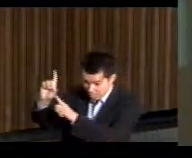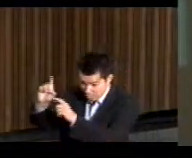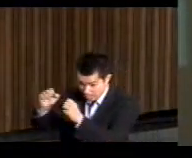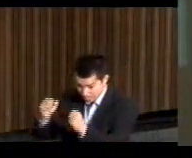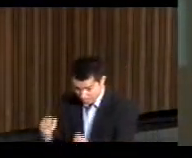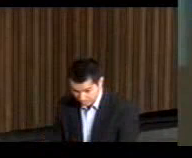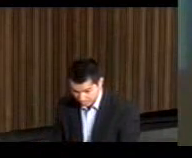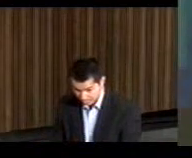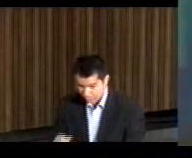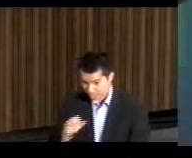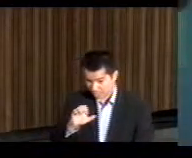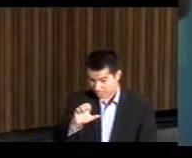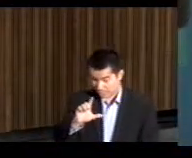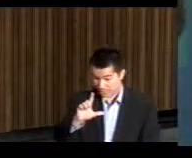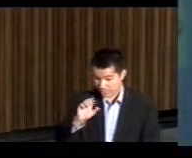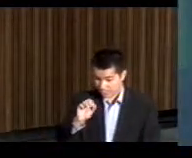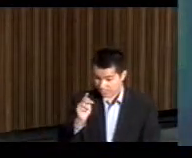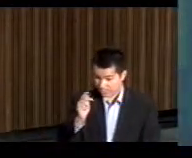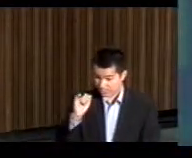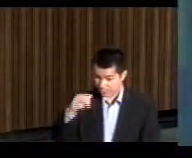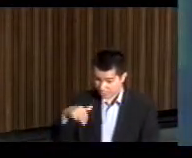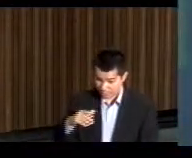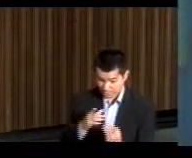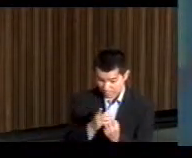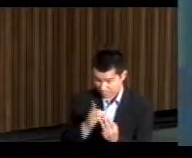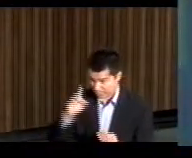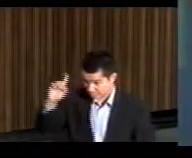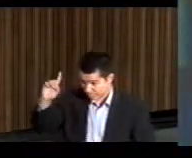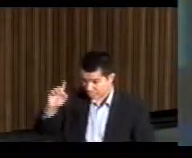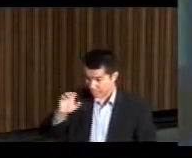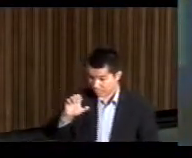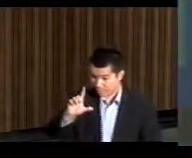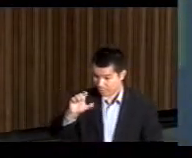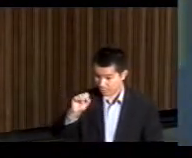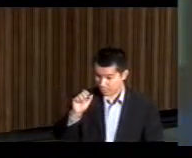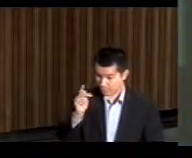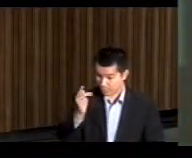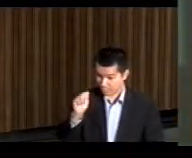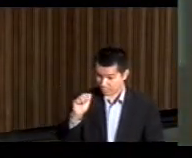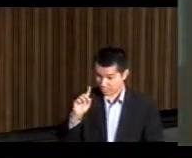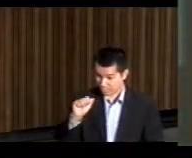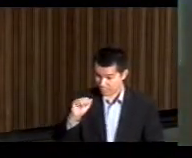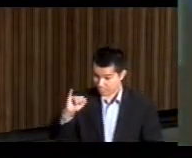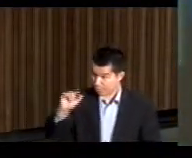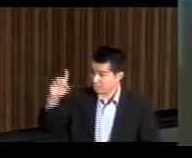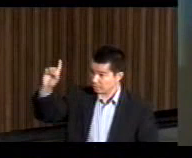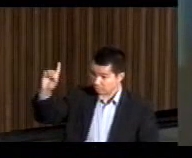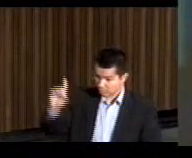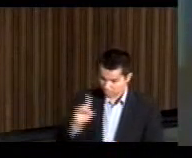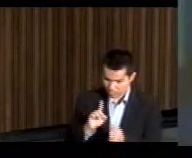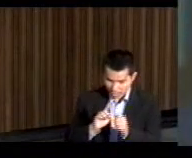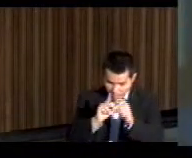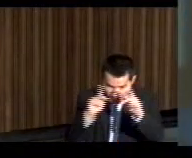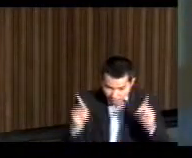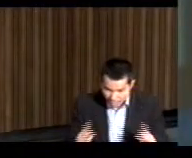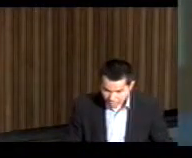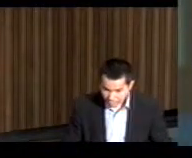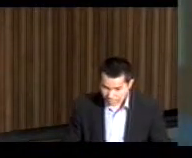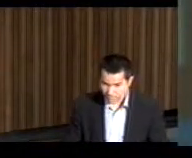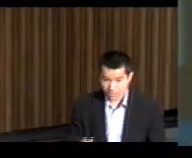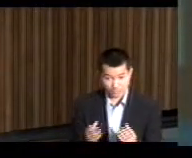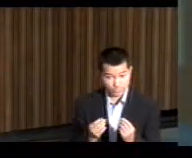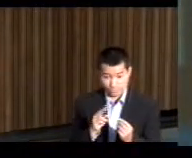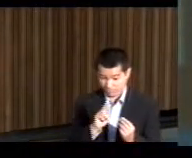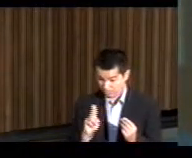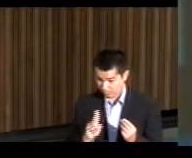renovou o pacto com você através de cerimônias fortíssimas, como aquele do capítulo 15, não é? Lembra que